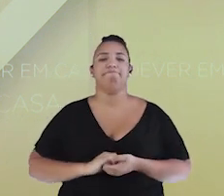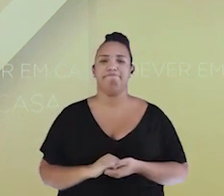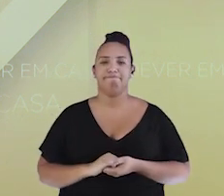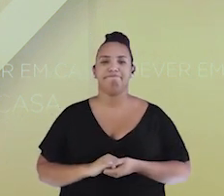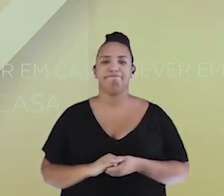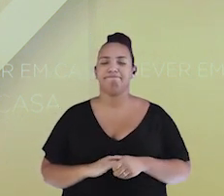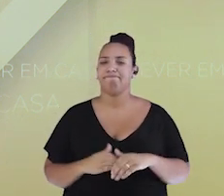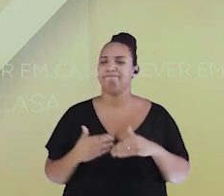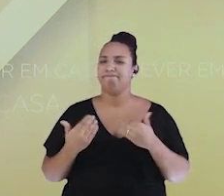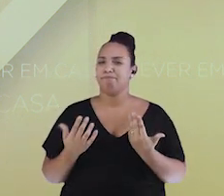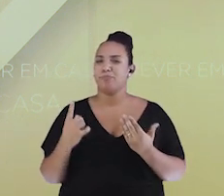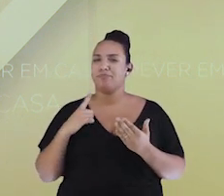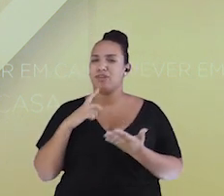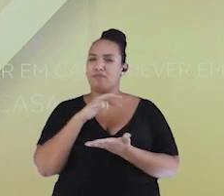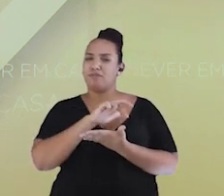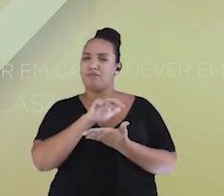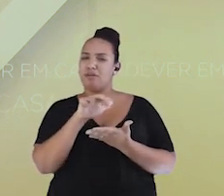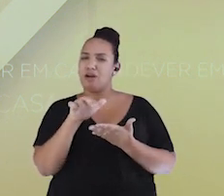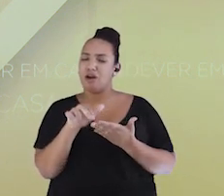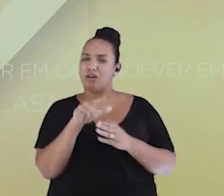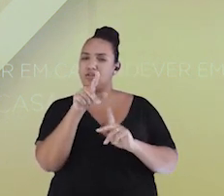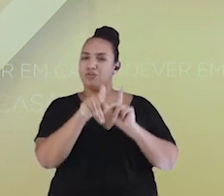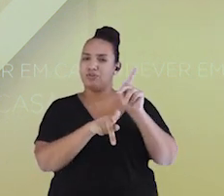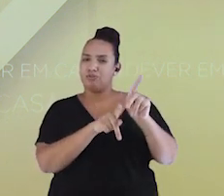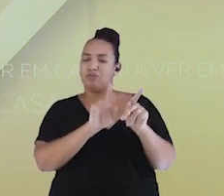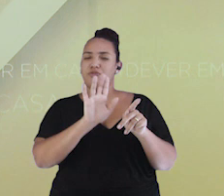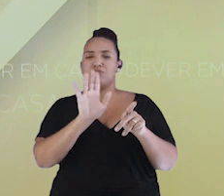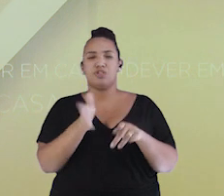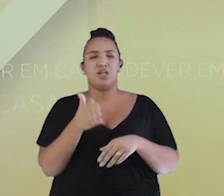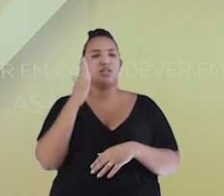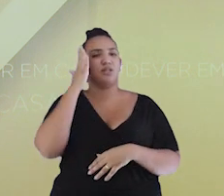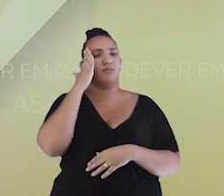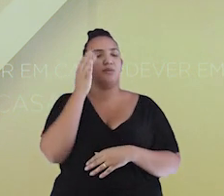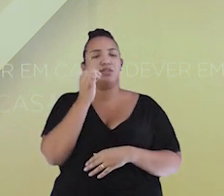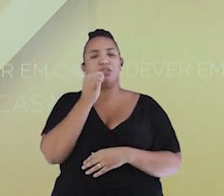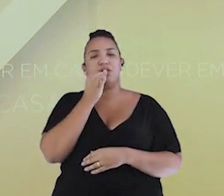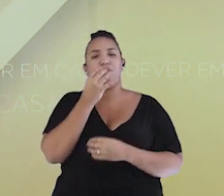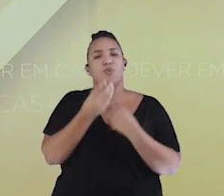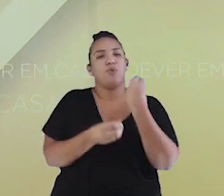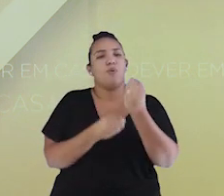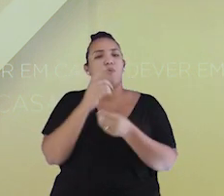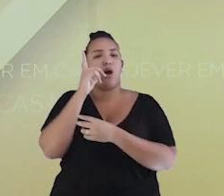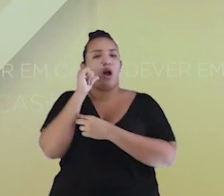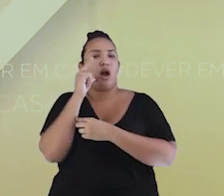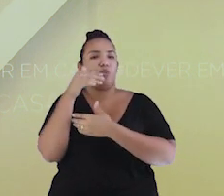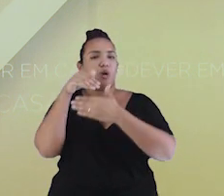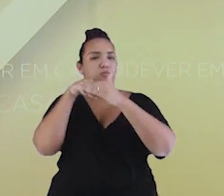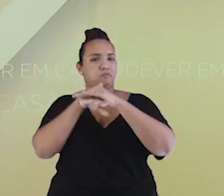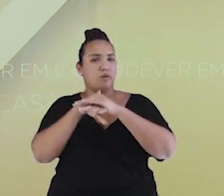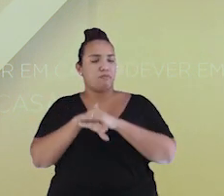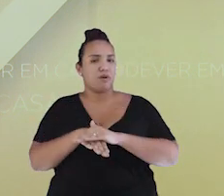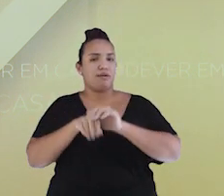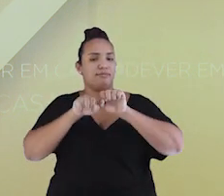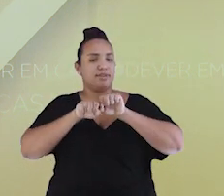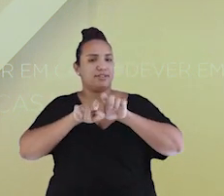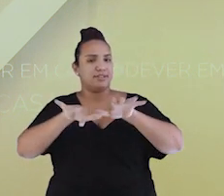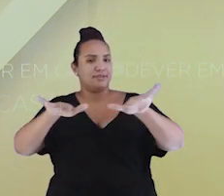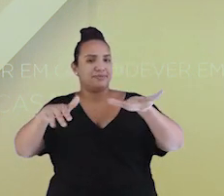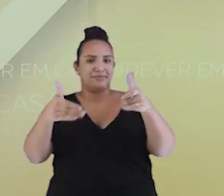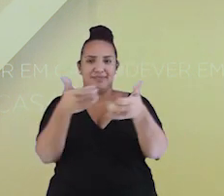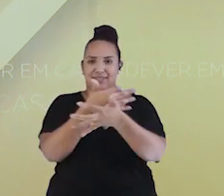atividades econômicas. Muitas civilizações já possuíam mecanismos de abastecimento de água para as